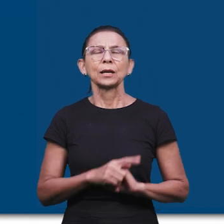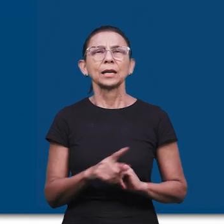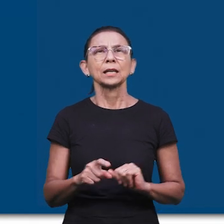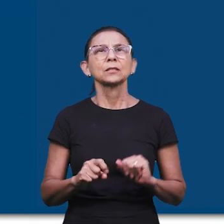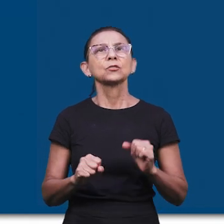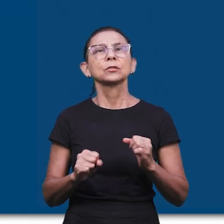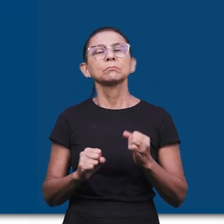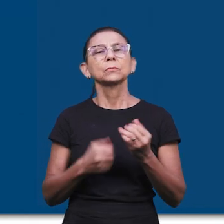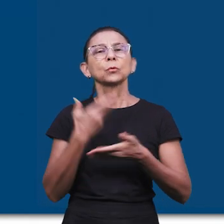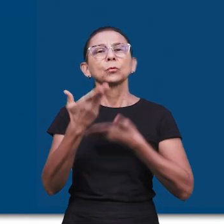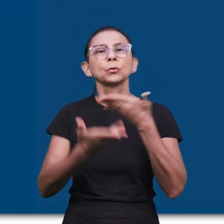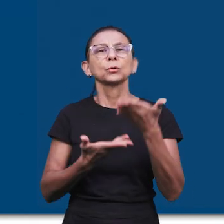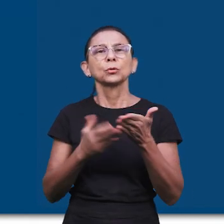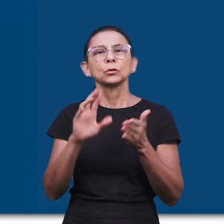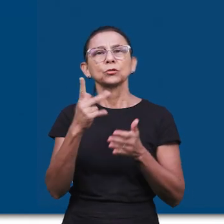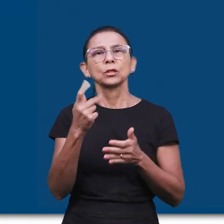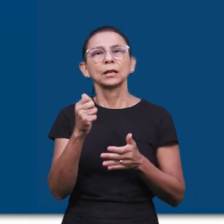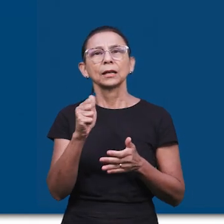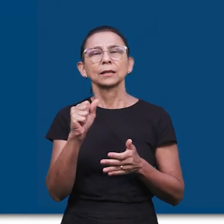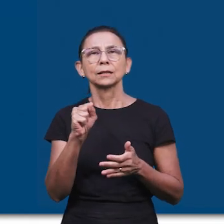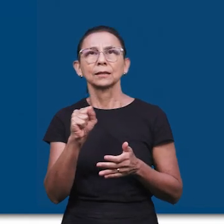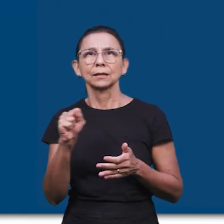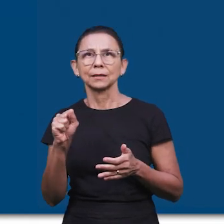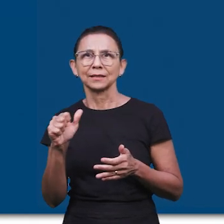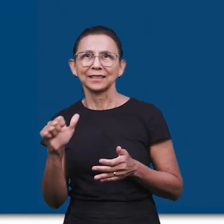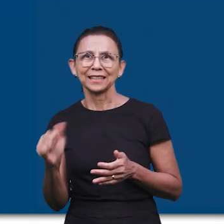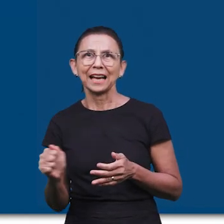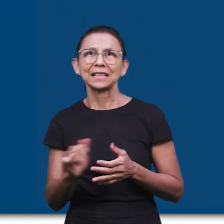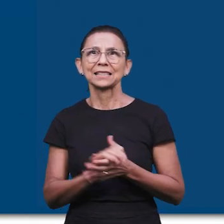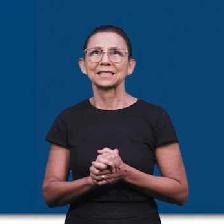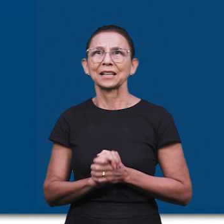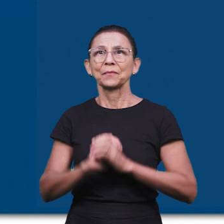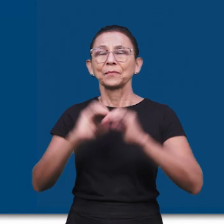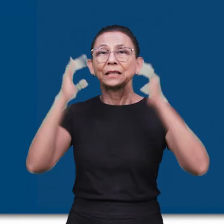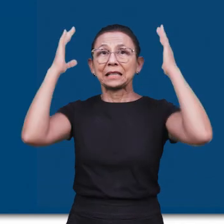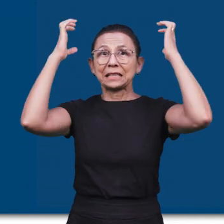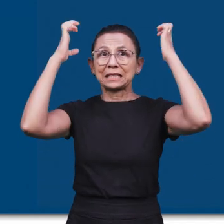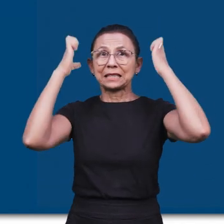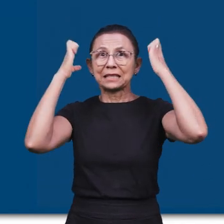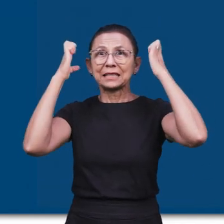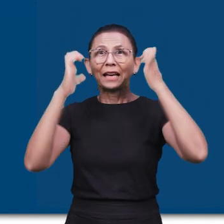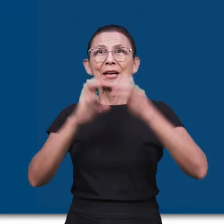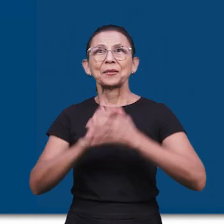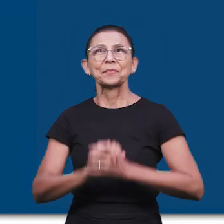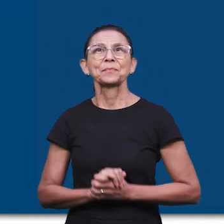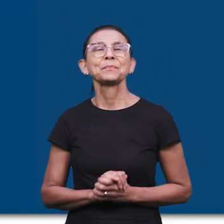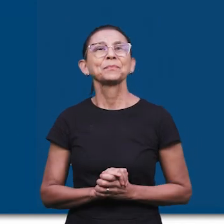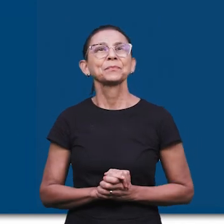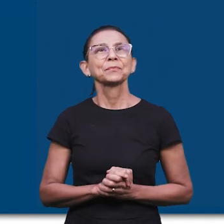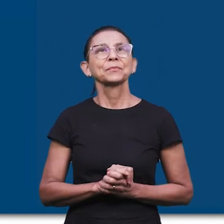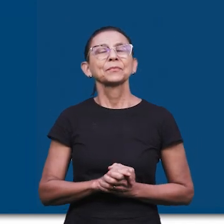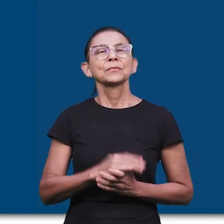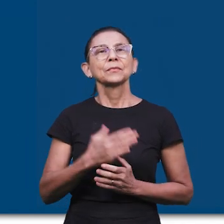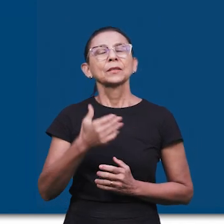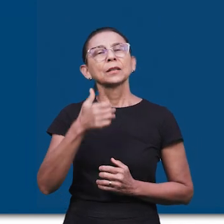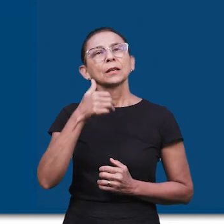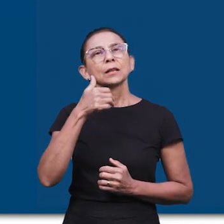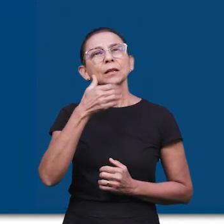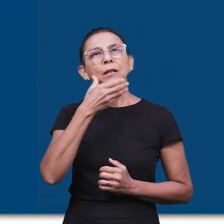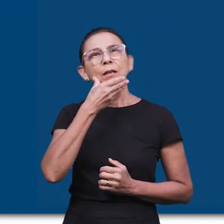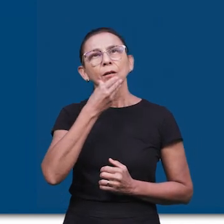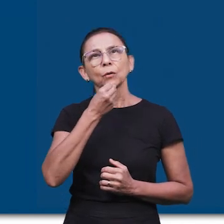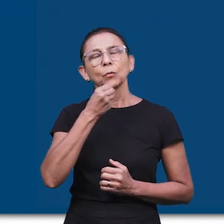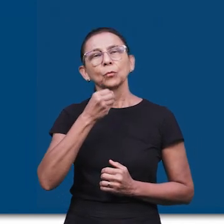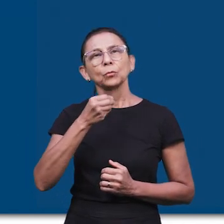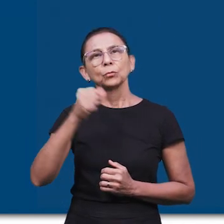tio, porque não tinha pai nem mãe, e era moça bela de aparência e formosa à vista. E morrendo seu pai